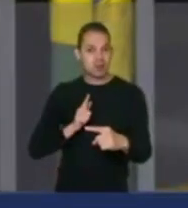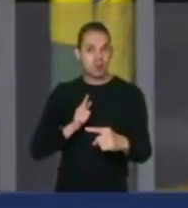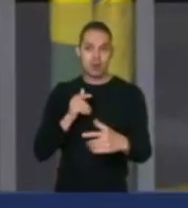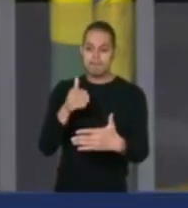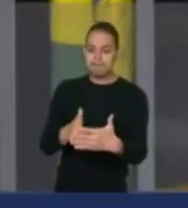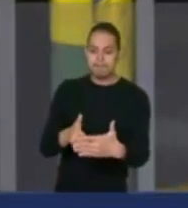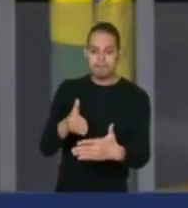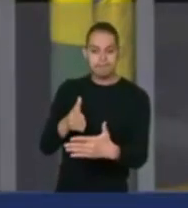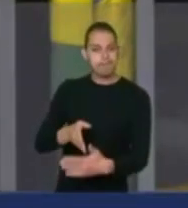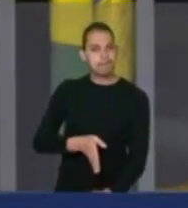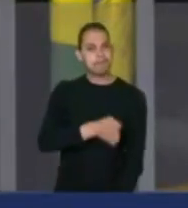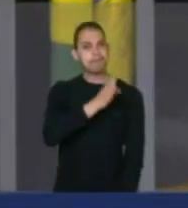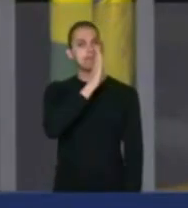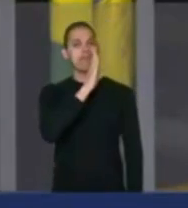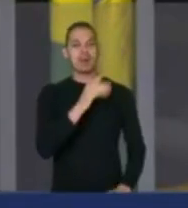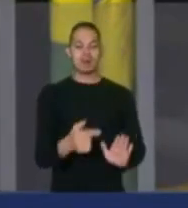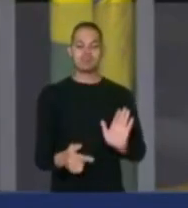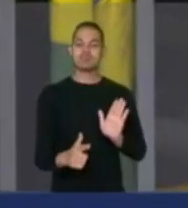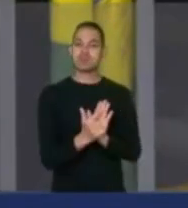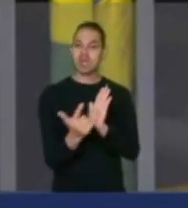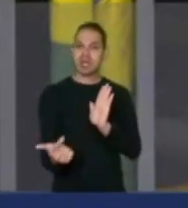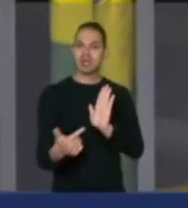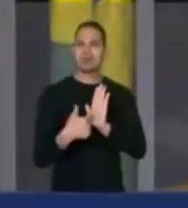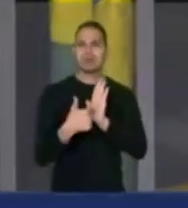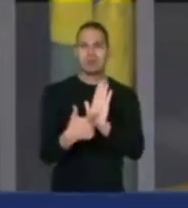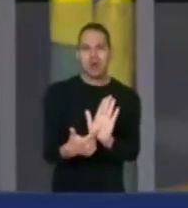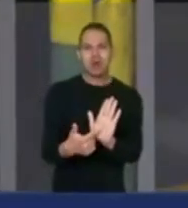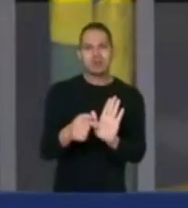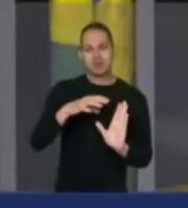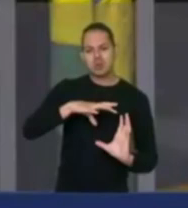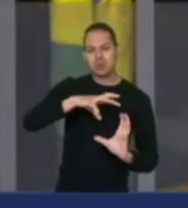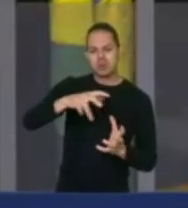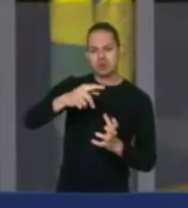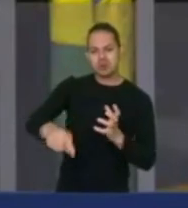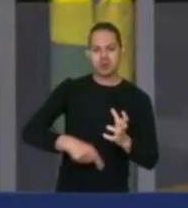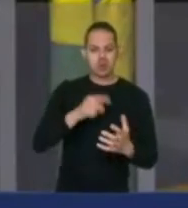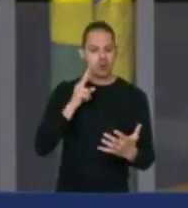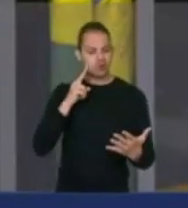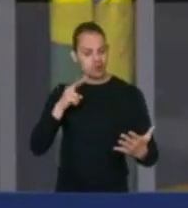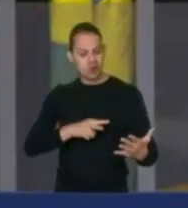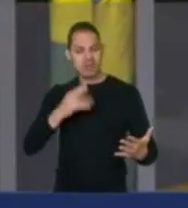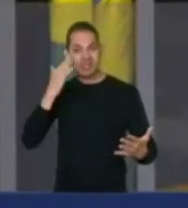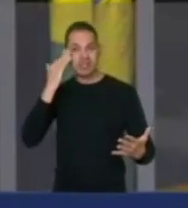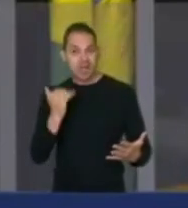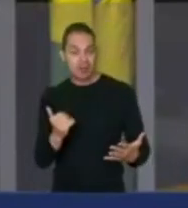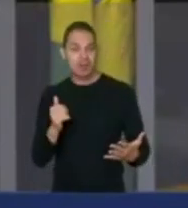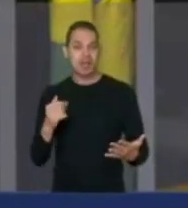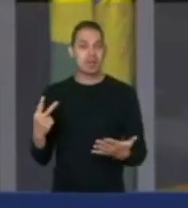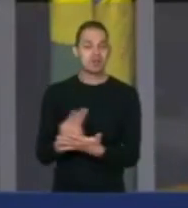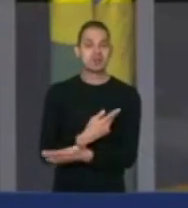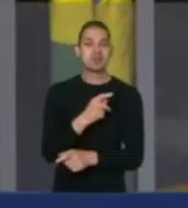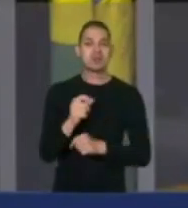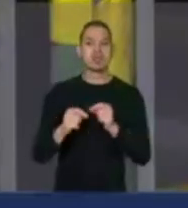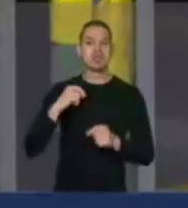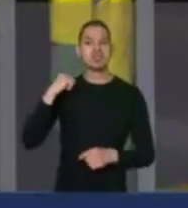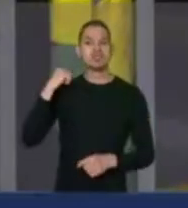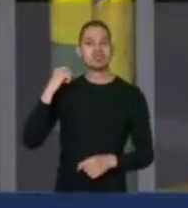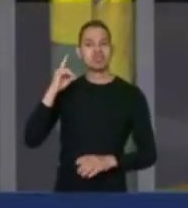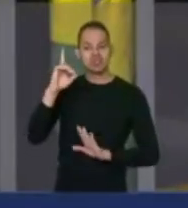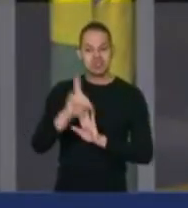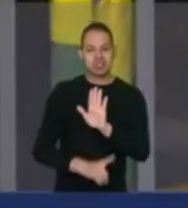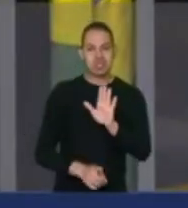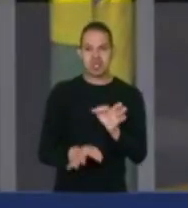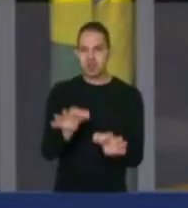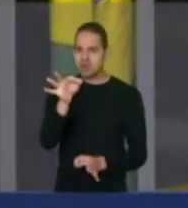Censurado. E a matéria demonstra e fala para o mundo todo saber que não tiveram sequer direito a um